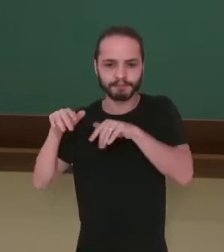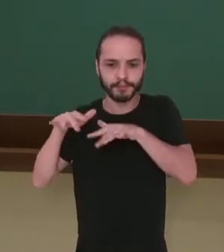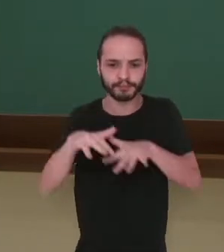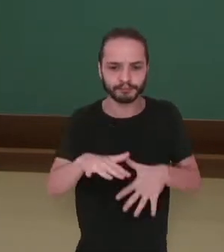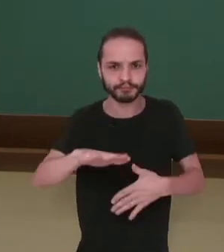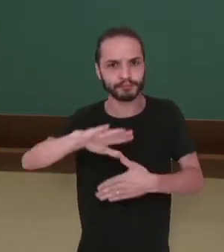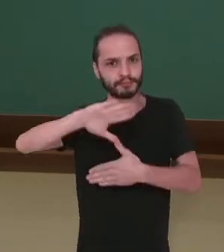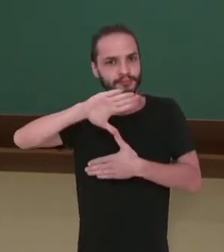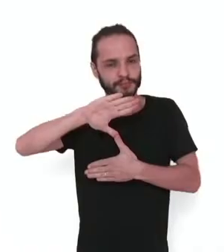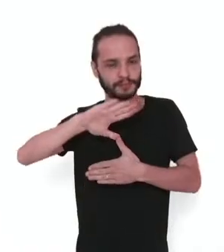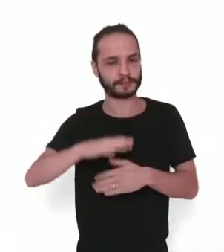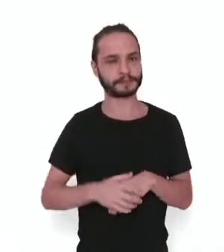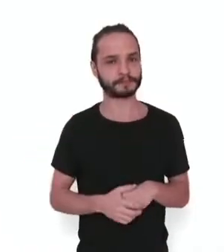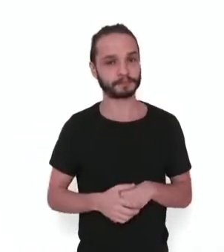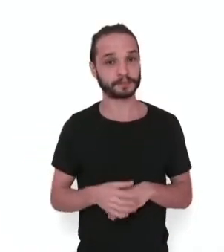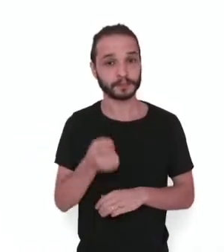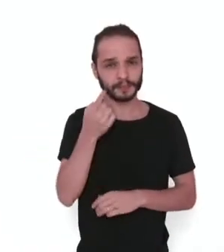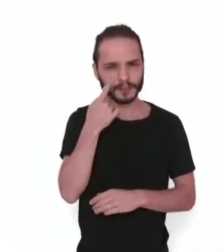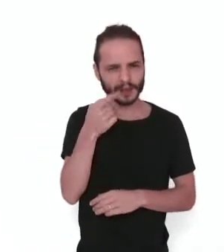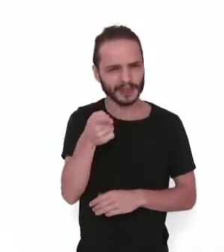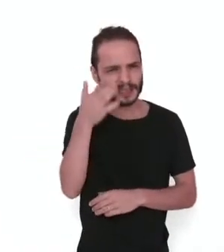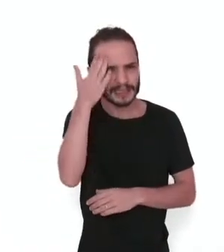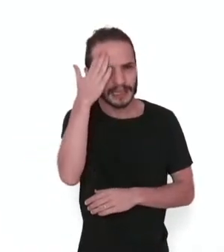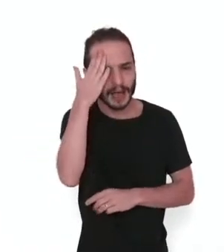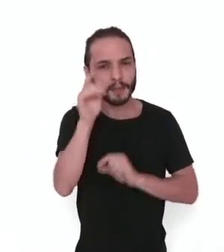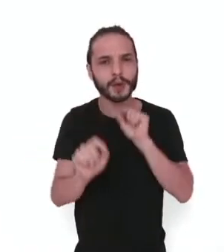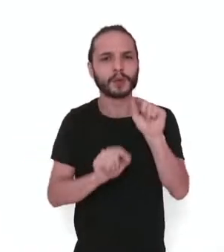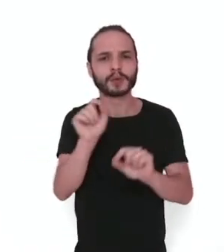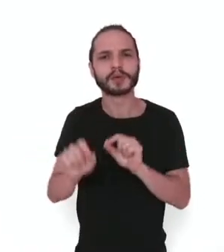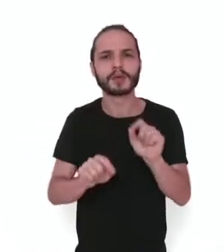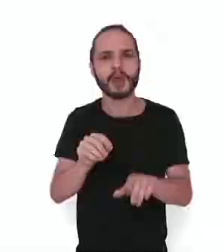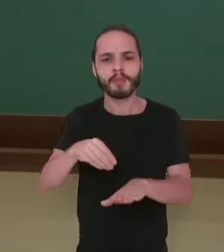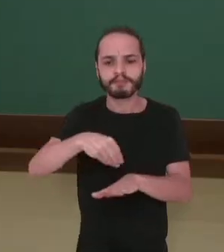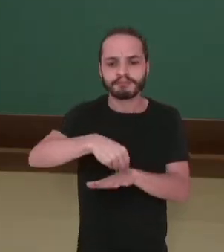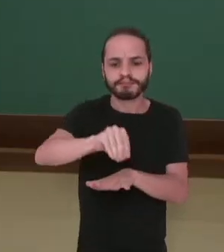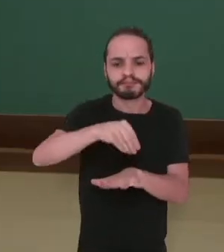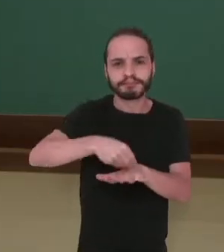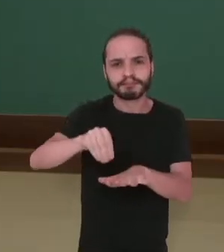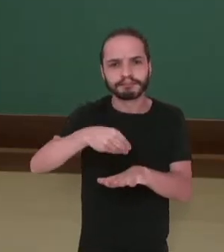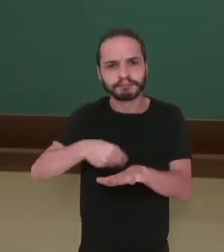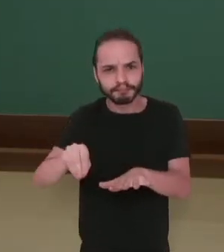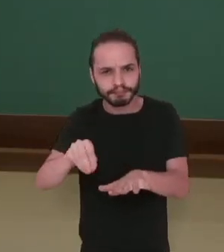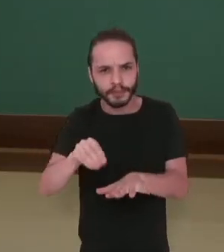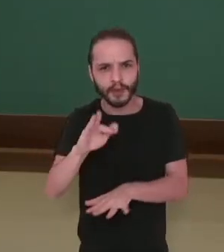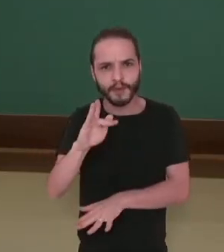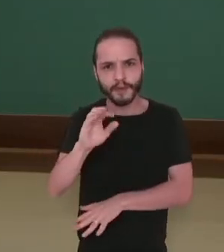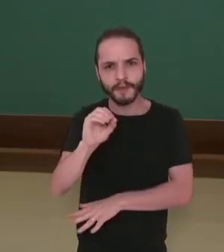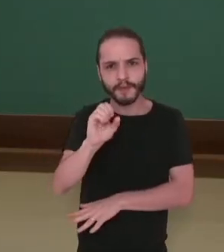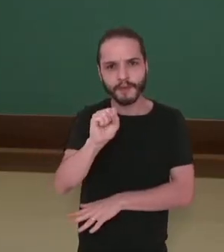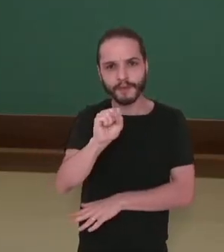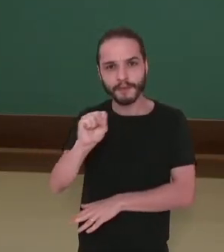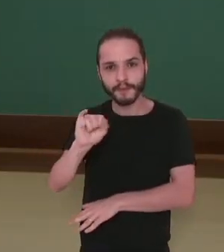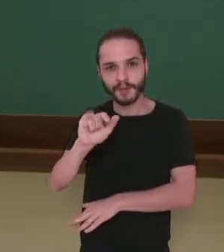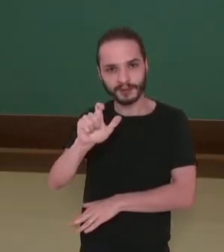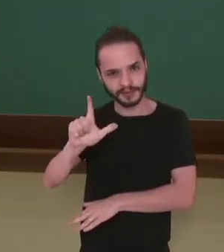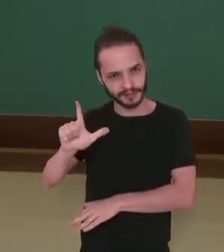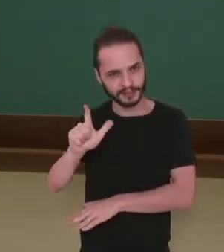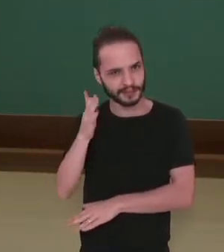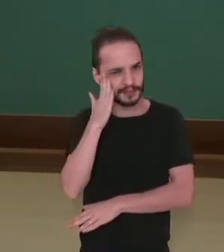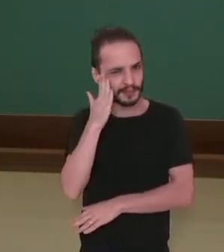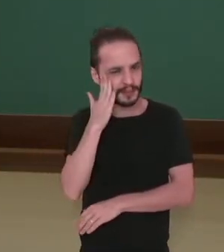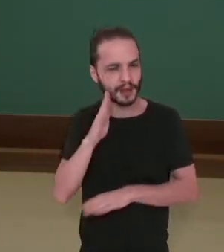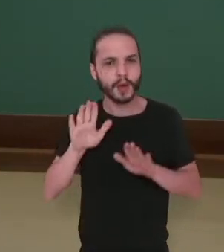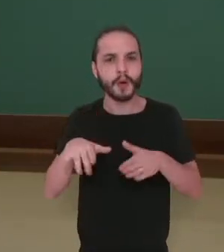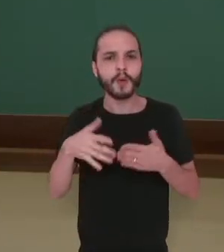veja, você sabe definir o que é um fóssil? Você sabe qual área do conhecimento estuda